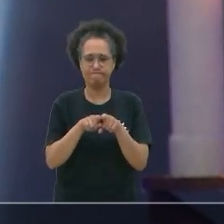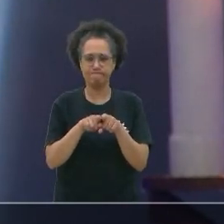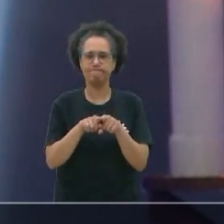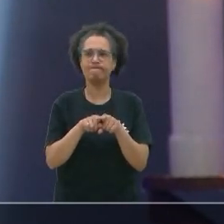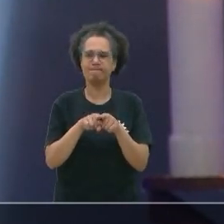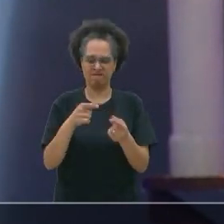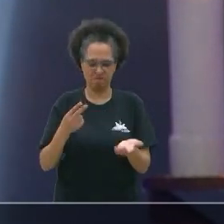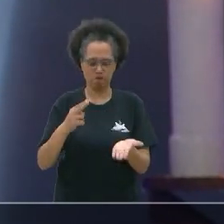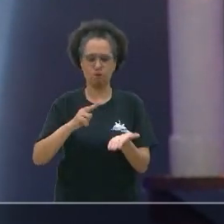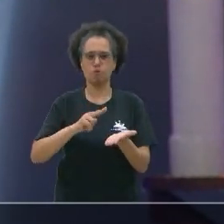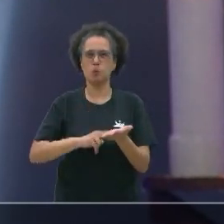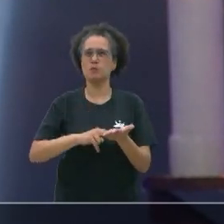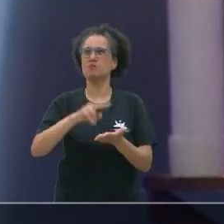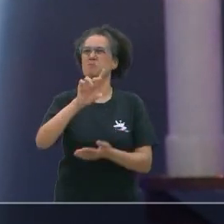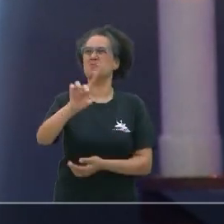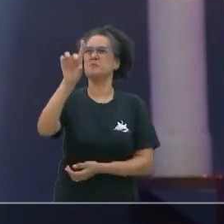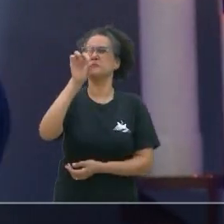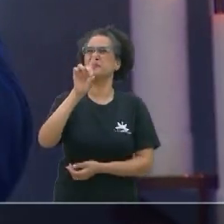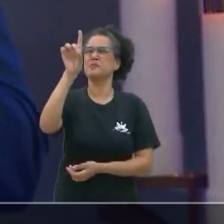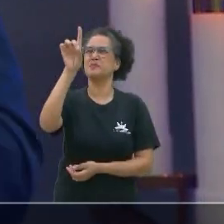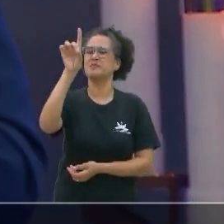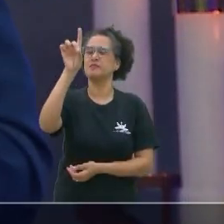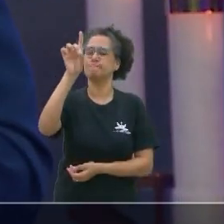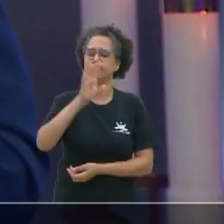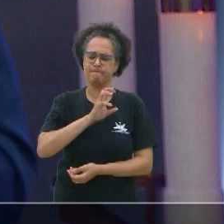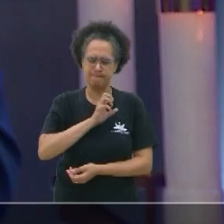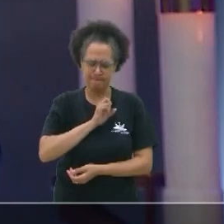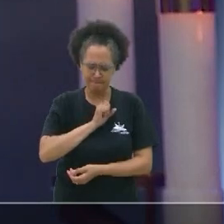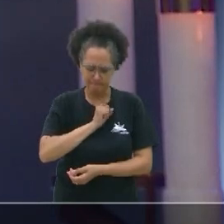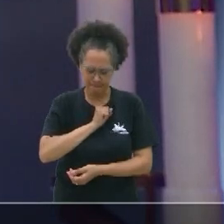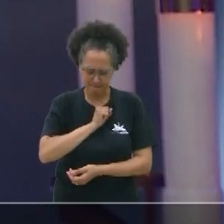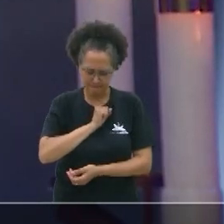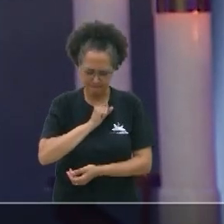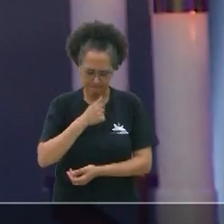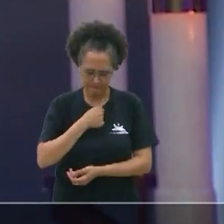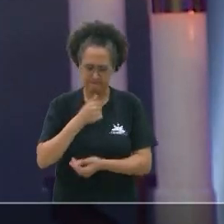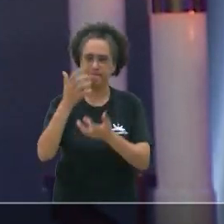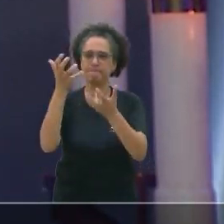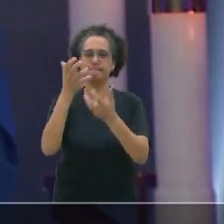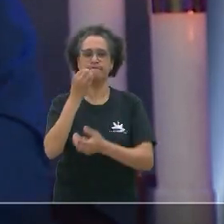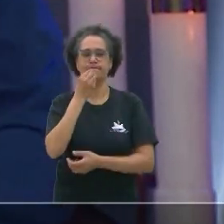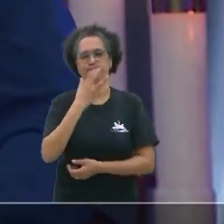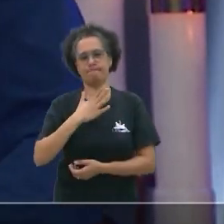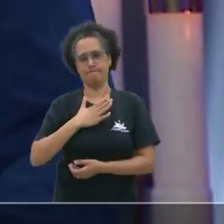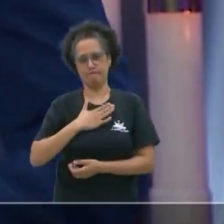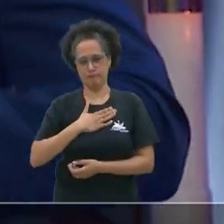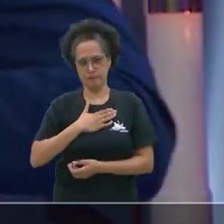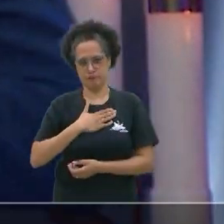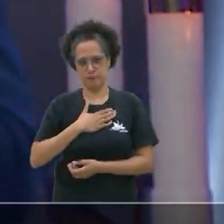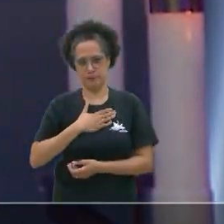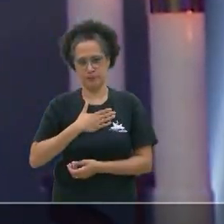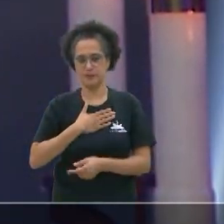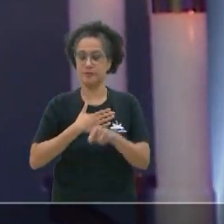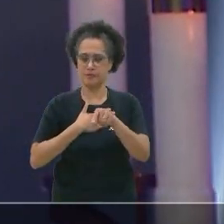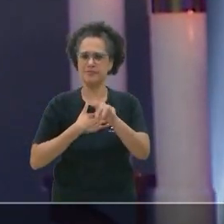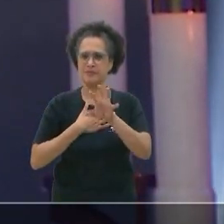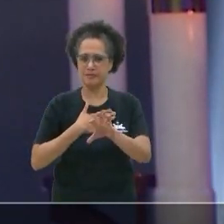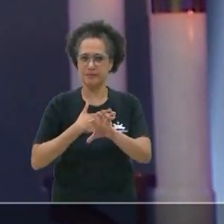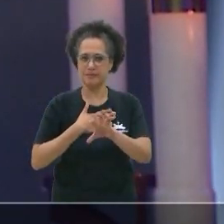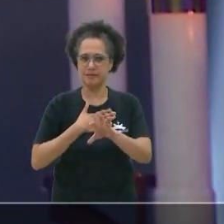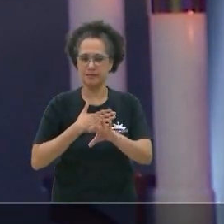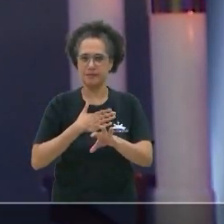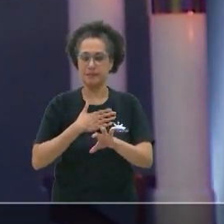reconhecer este Deus que me ama, este Deus que me quer bem. E assim, a